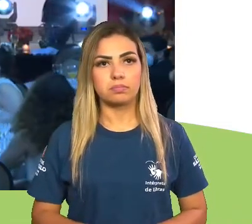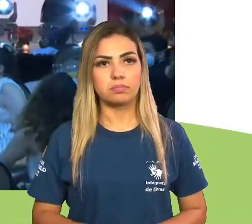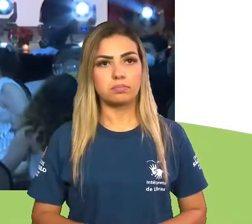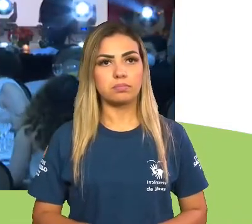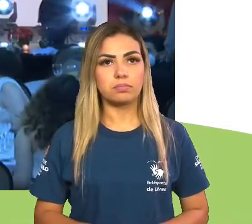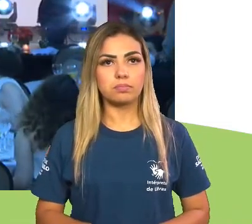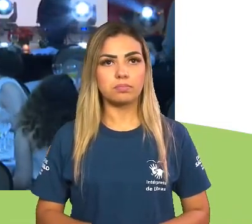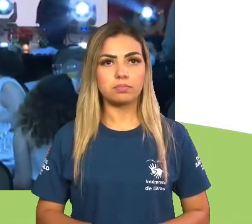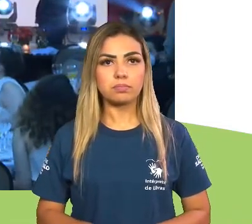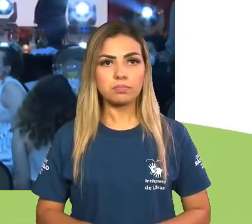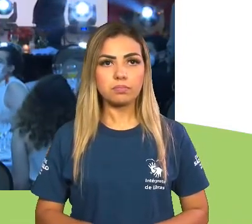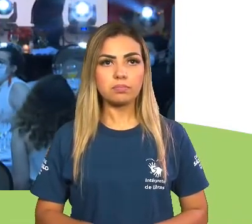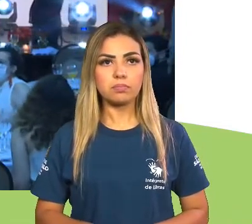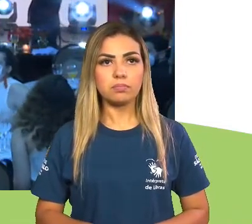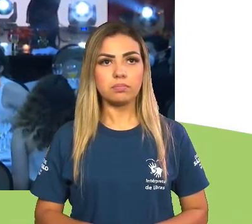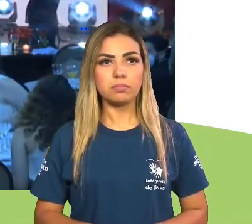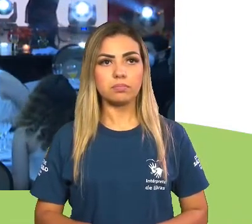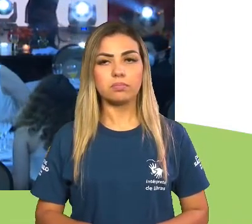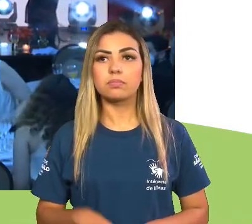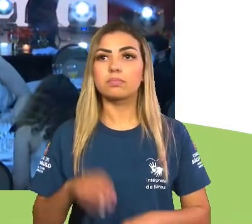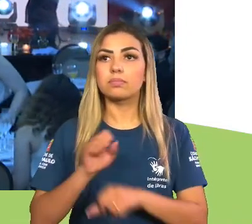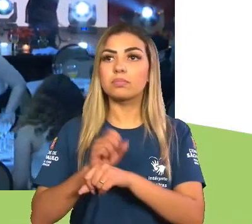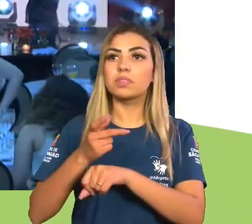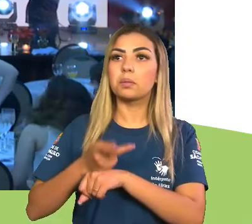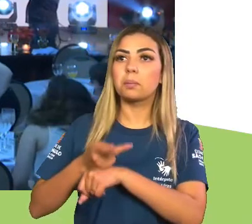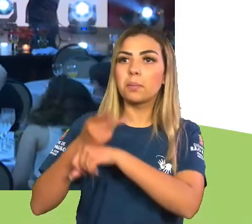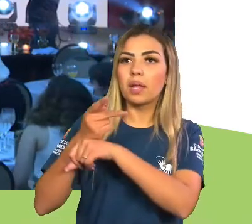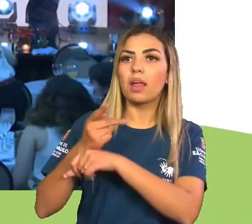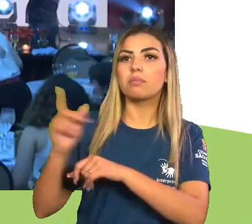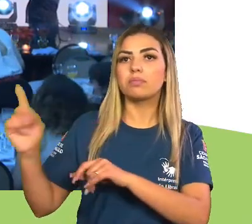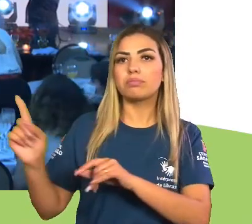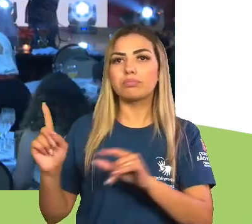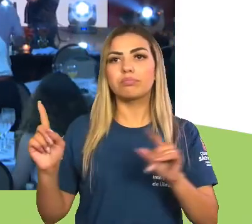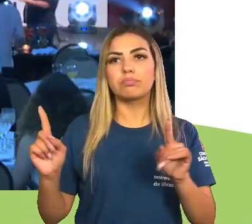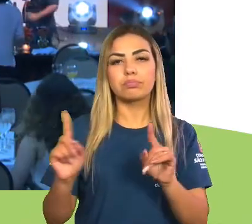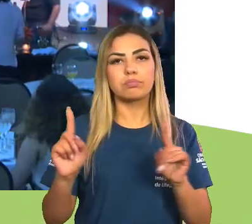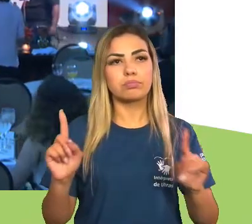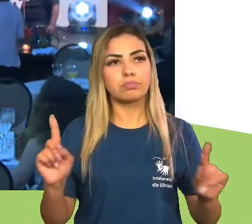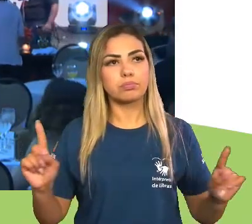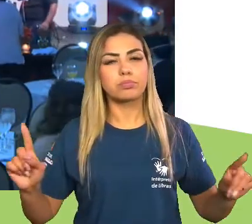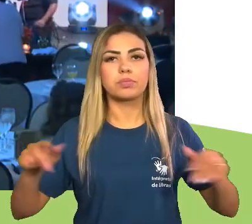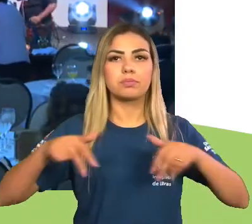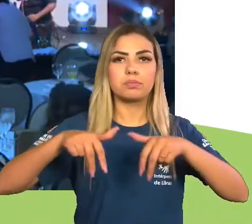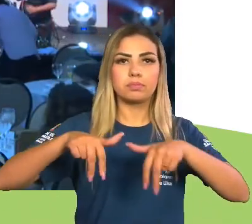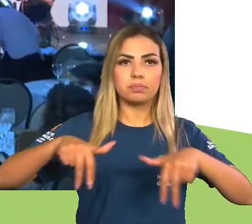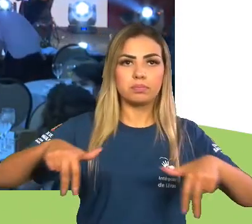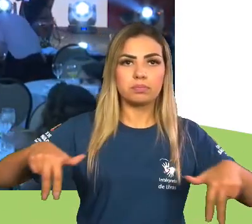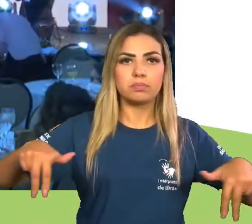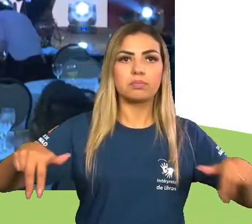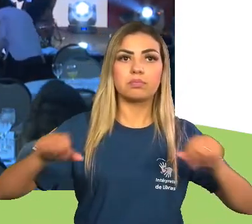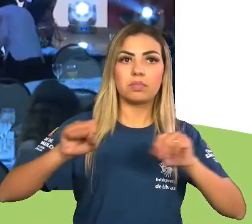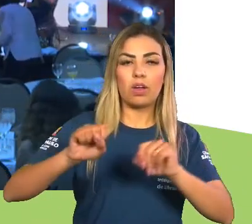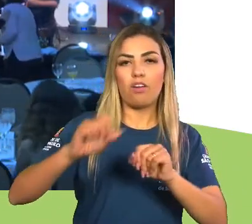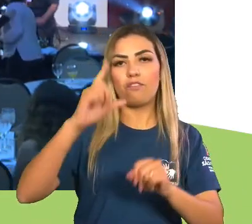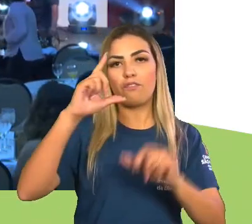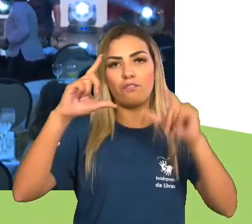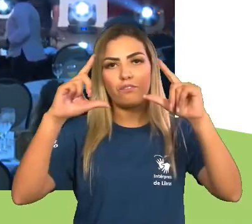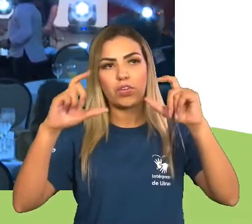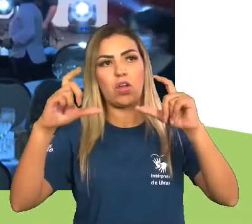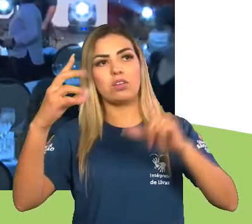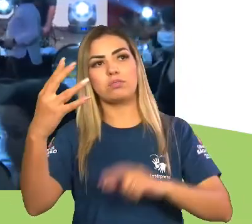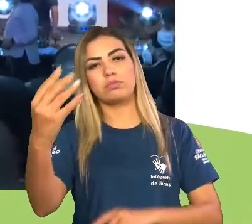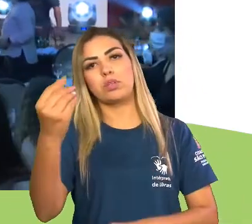aqui os premiados dessa noite. Daqui a pouquinho eles vão subir para que a gente possa, de fato, tirar